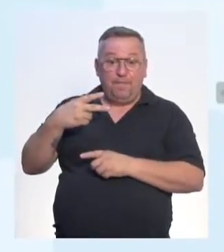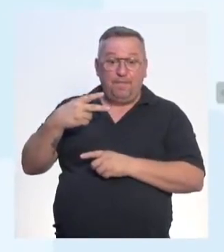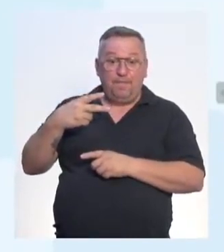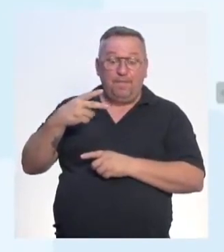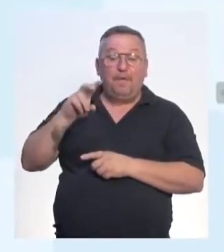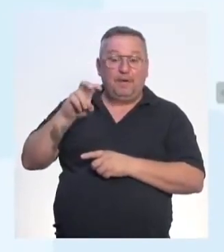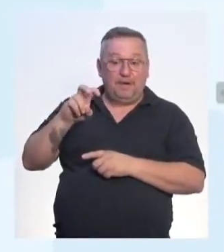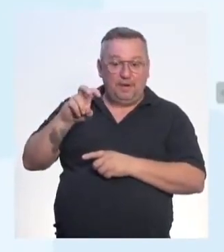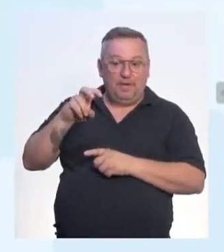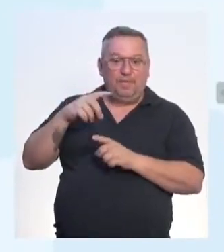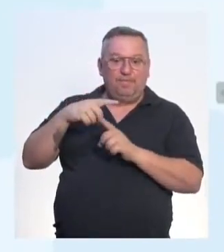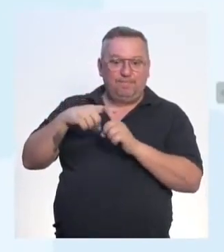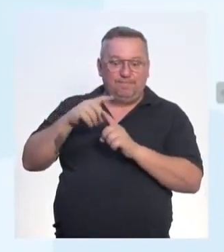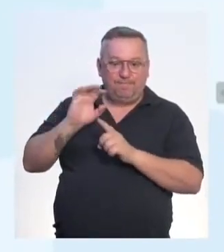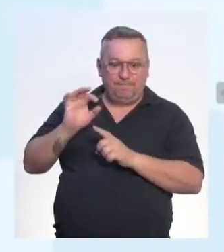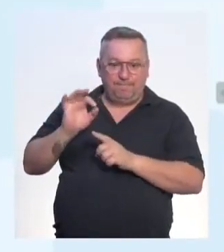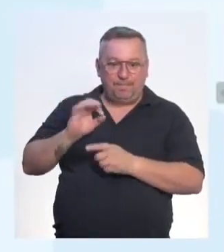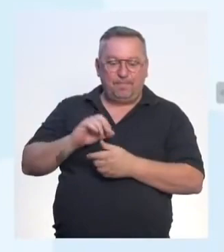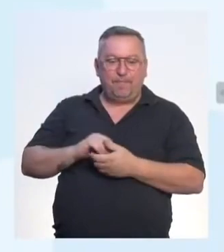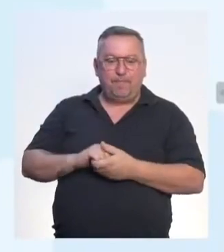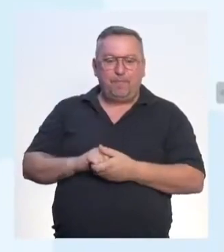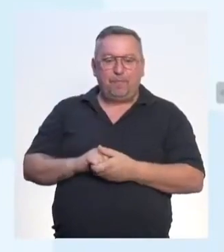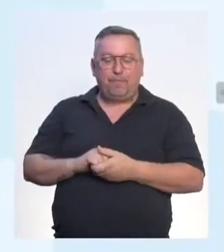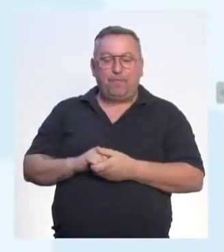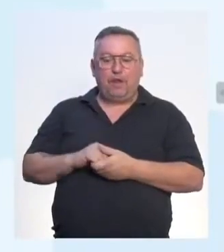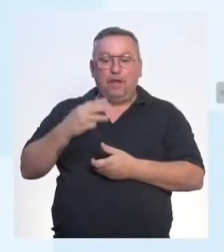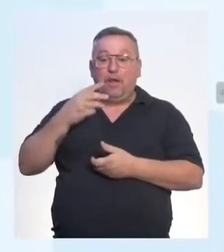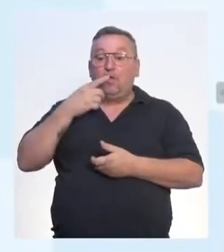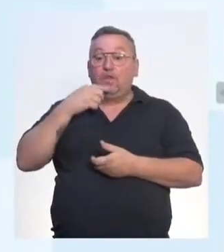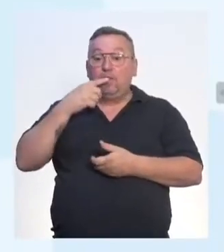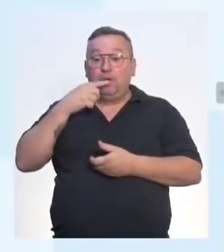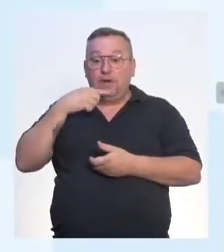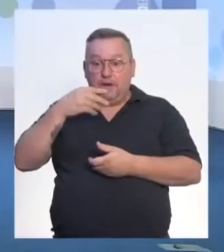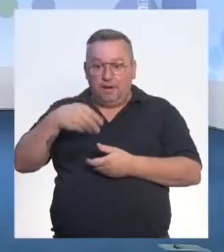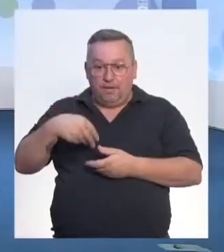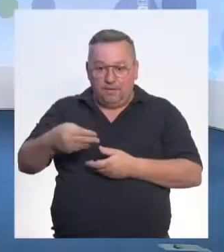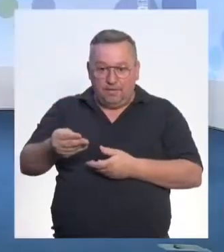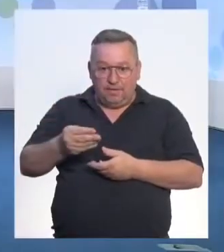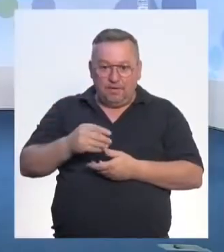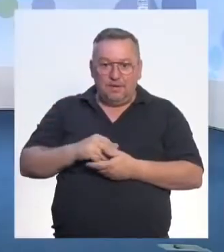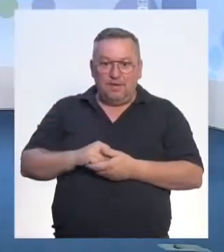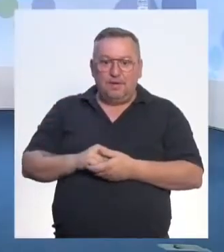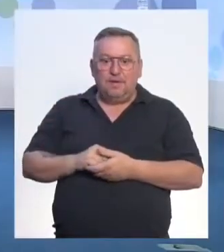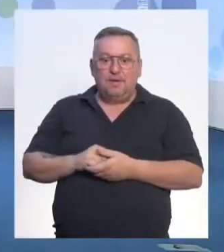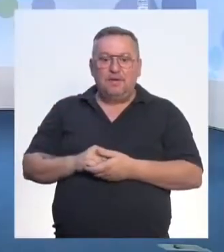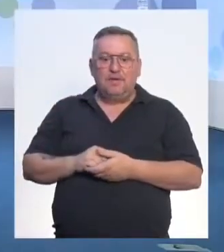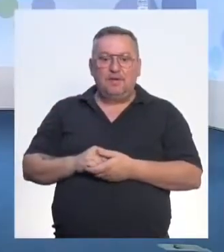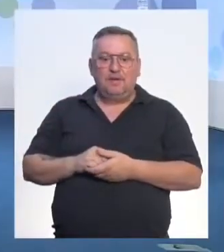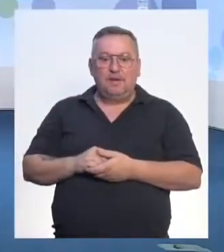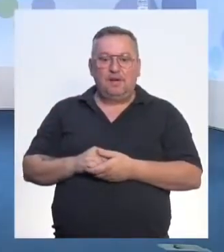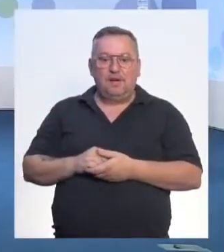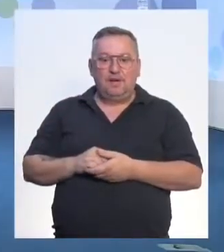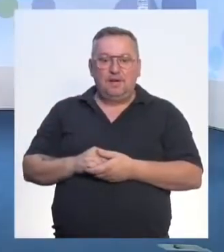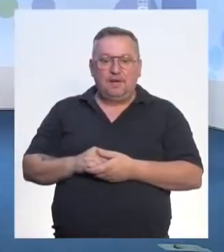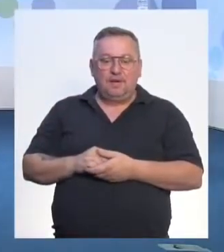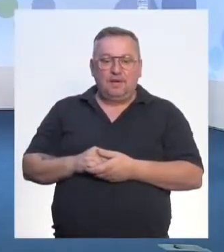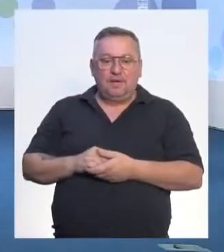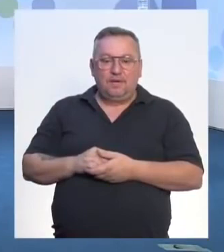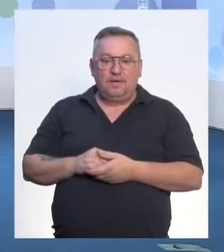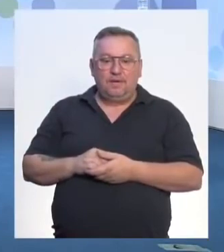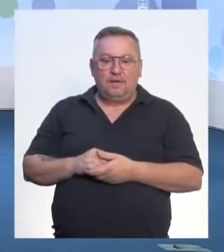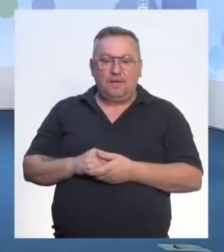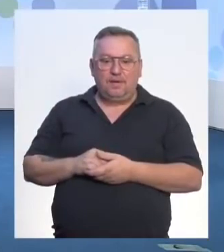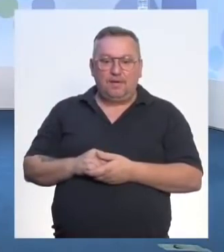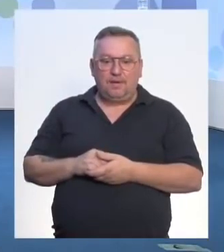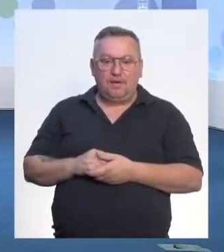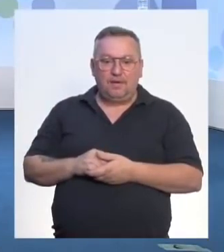5 positivo. Ok. Beleza? Isso. Agora lança 3 vermelho. Opa, vamos torcer para cair valores bem baixinhos. Vou até